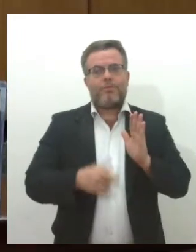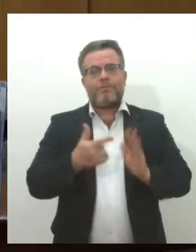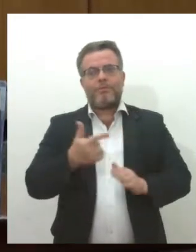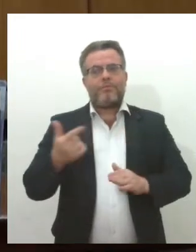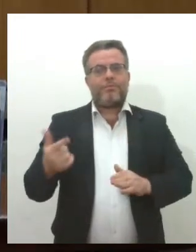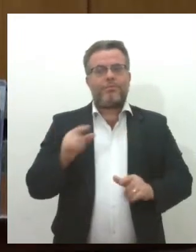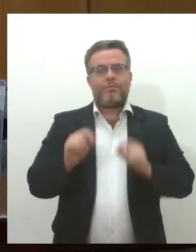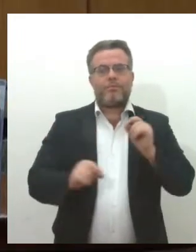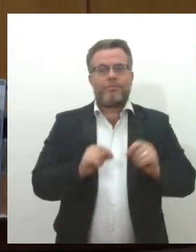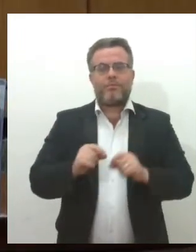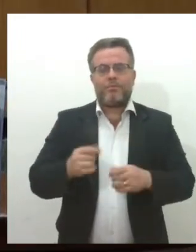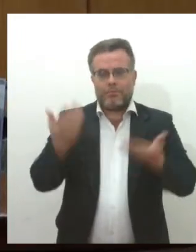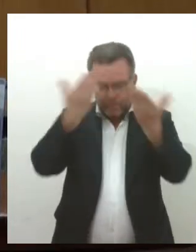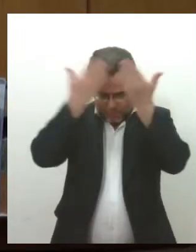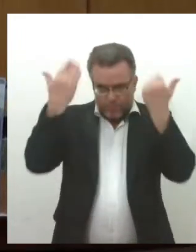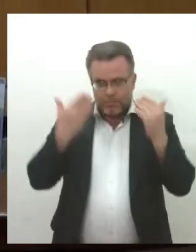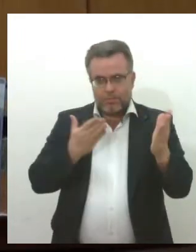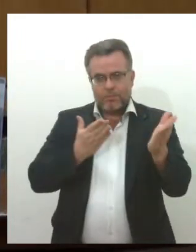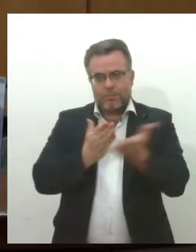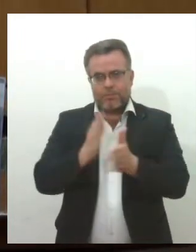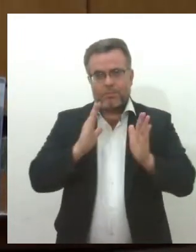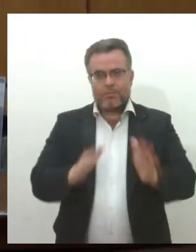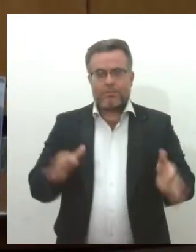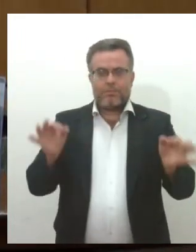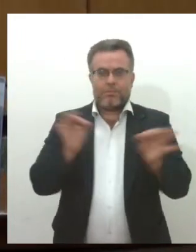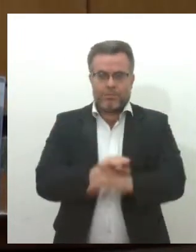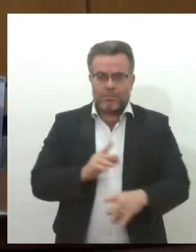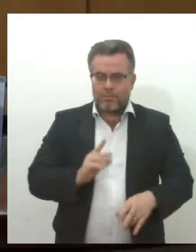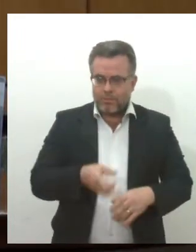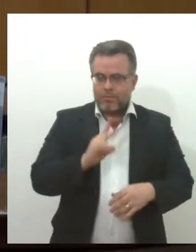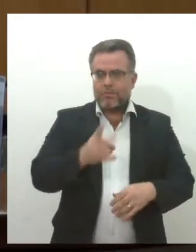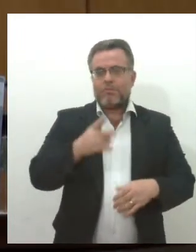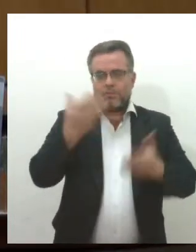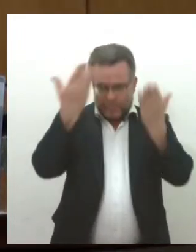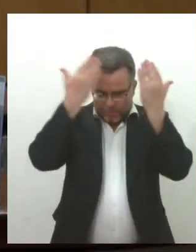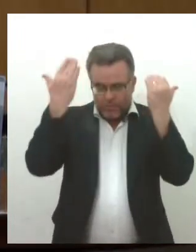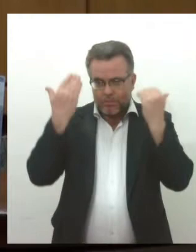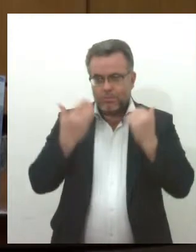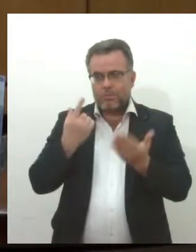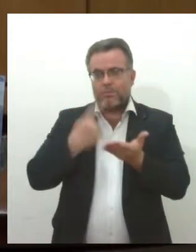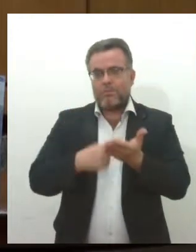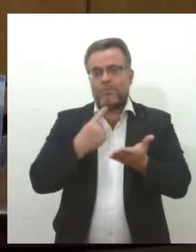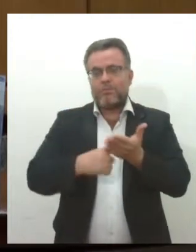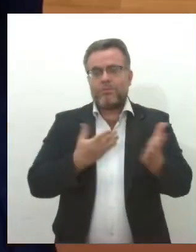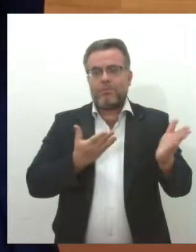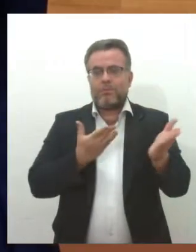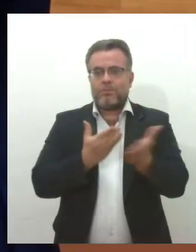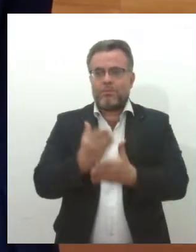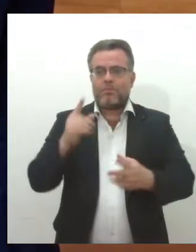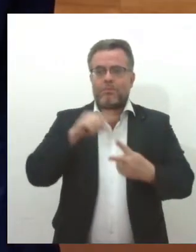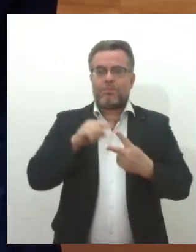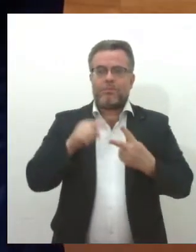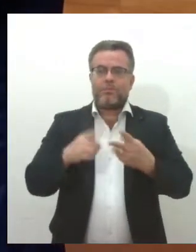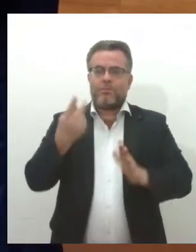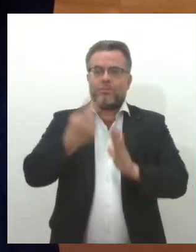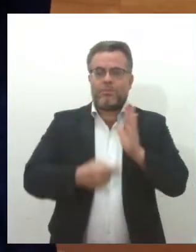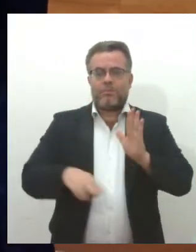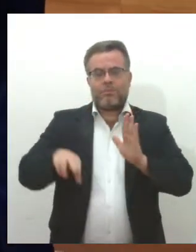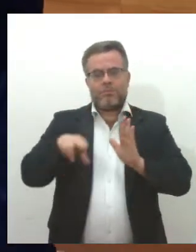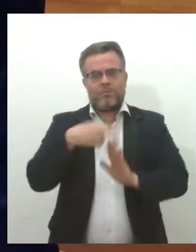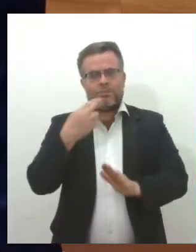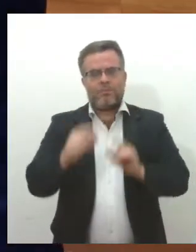Doutor Samuel aprovado em sessão ainda do deputado Doutor Samuel foram votados e aprovados os dois projetos de resolução